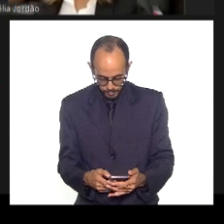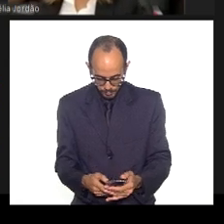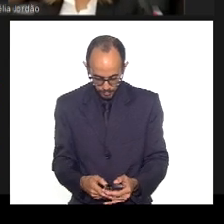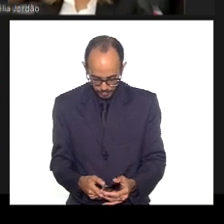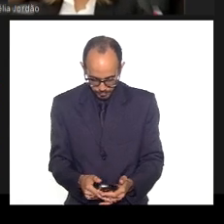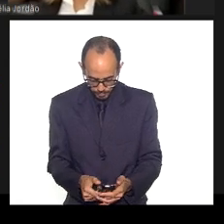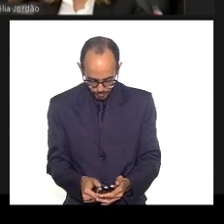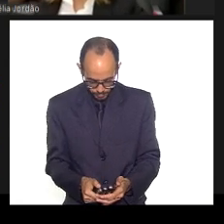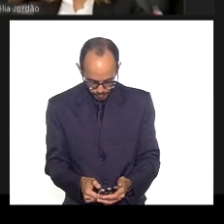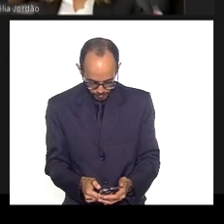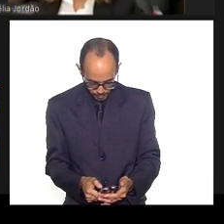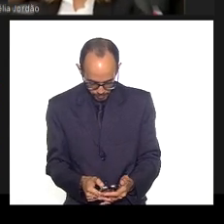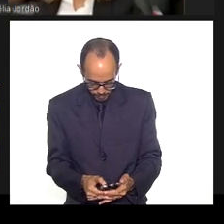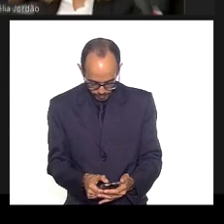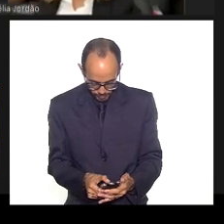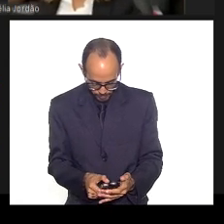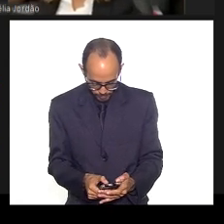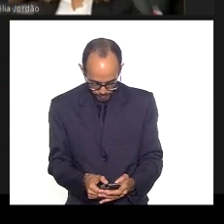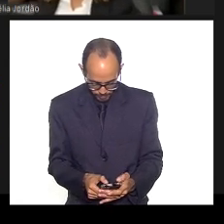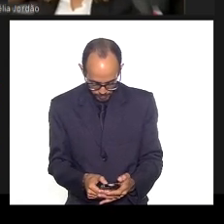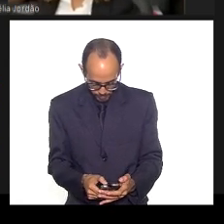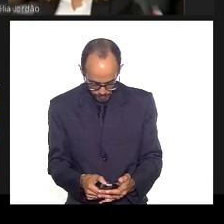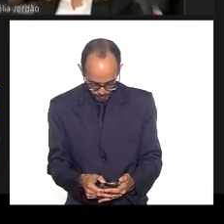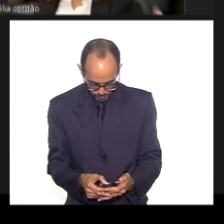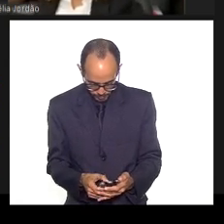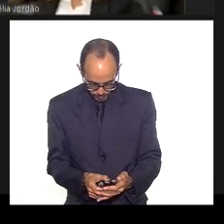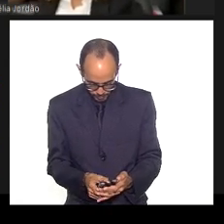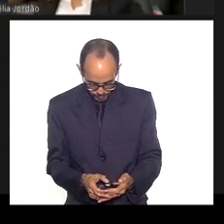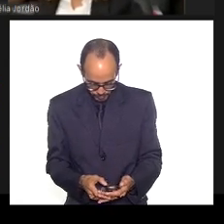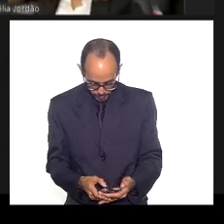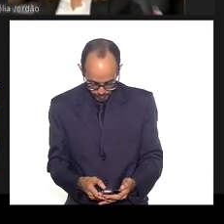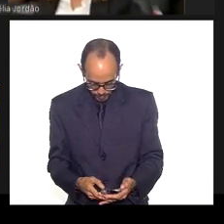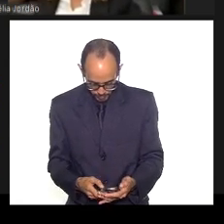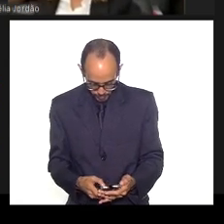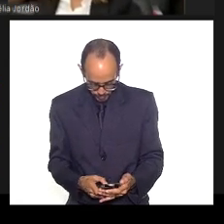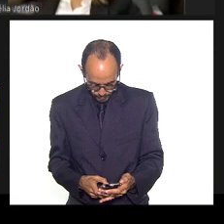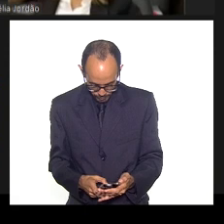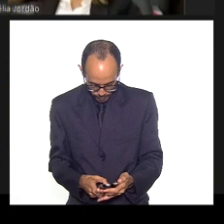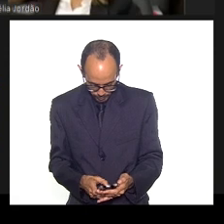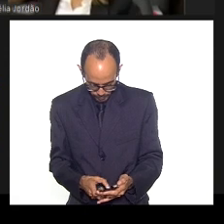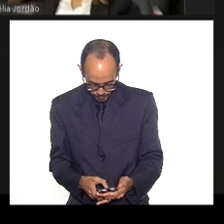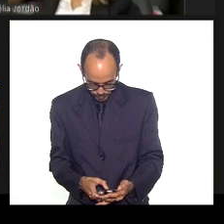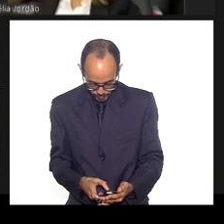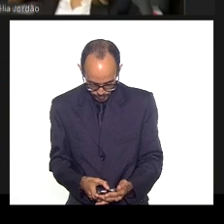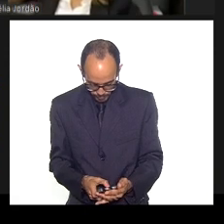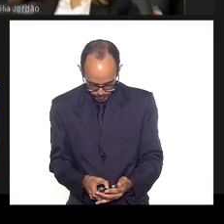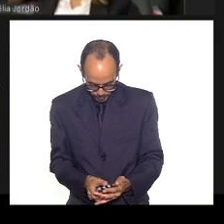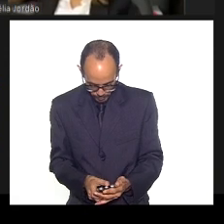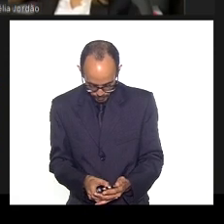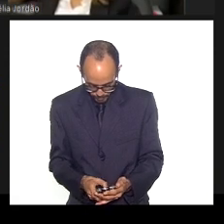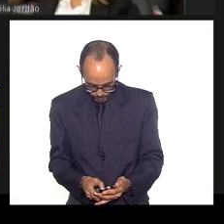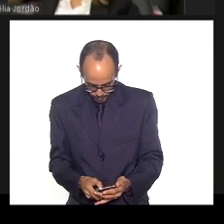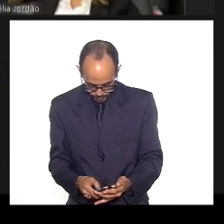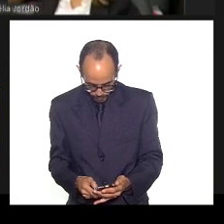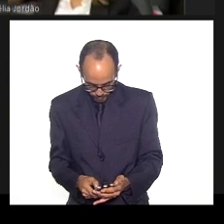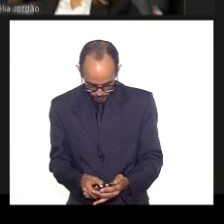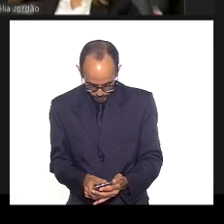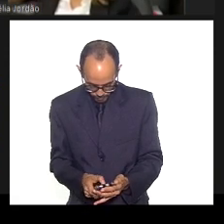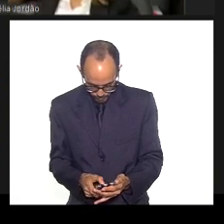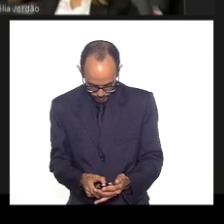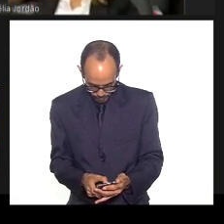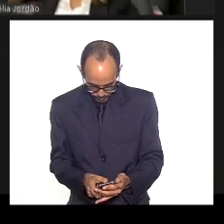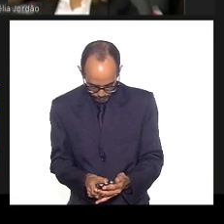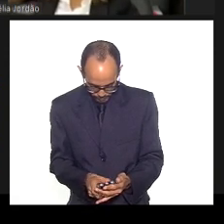Vamos marcar para a próxima, depois do feriado. Combinado. Vamos marcar sim. Feriado é esse,